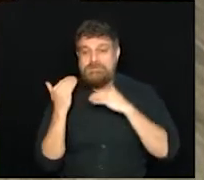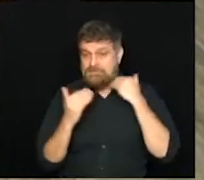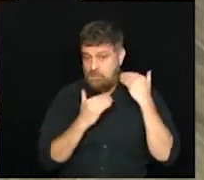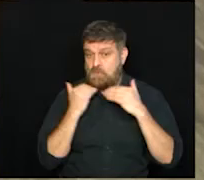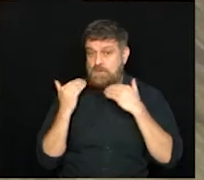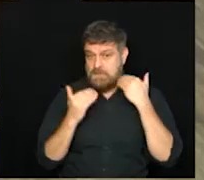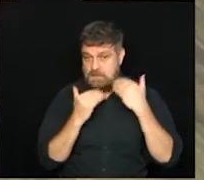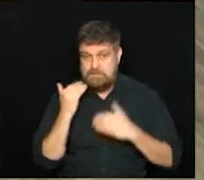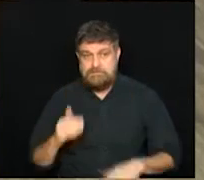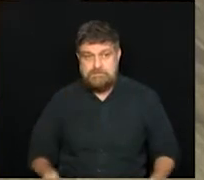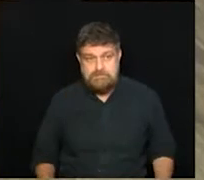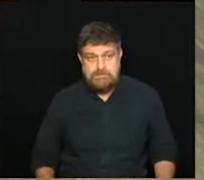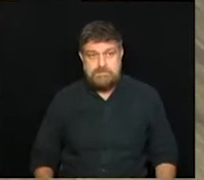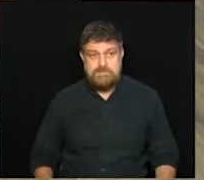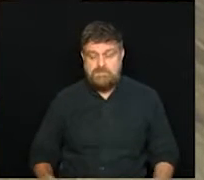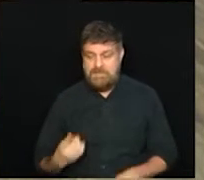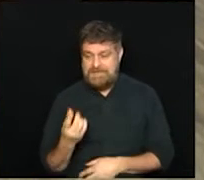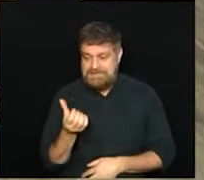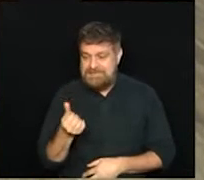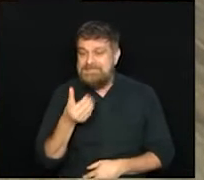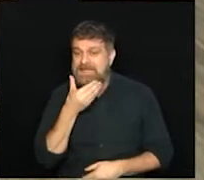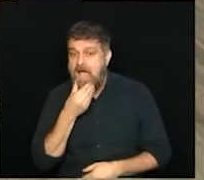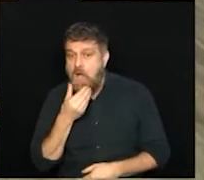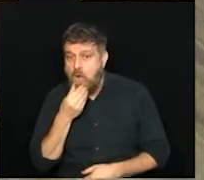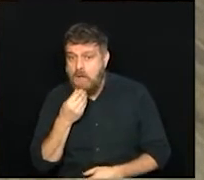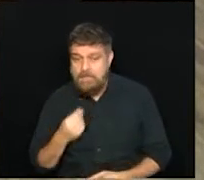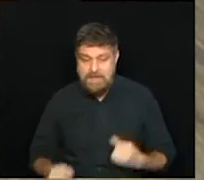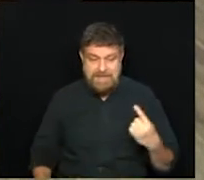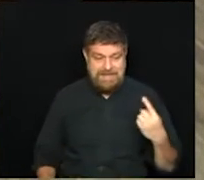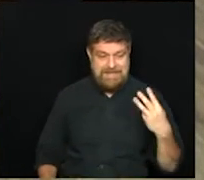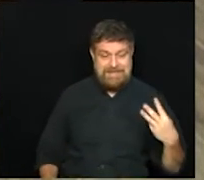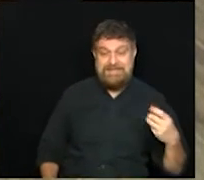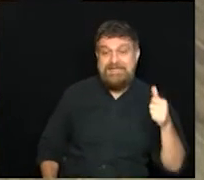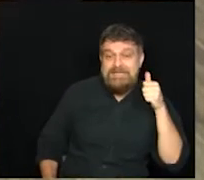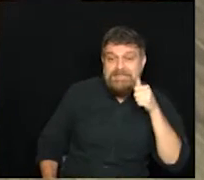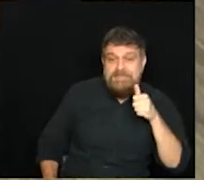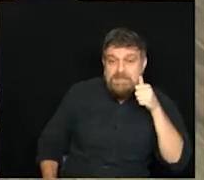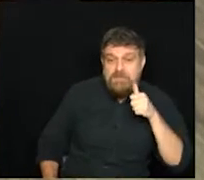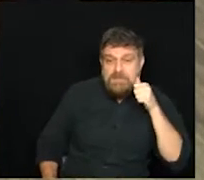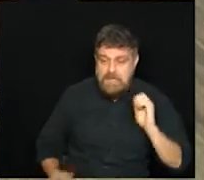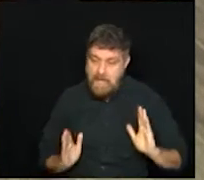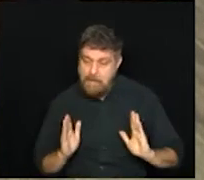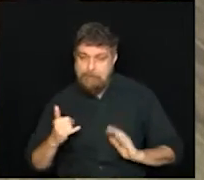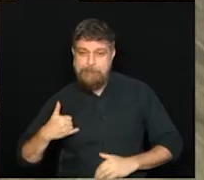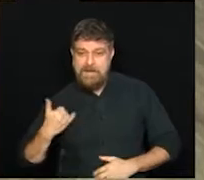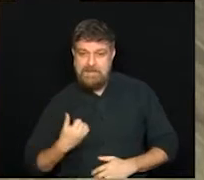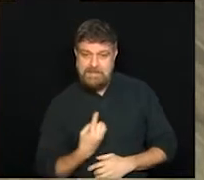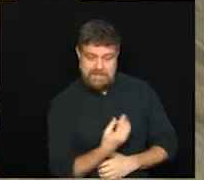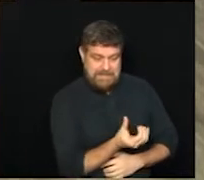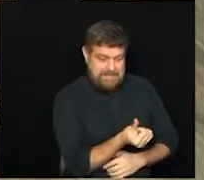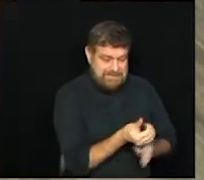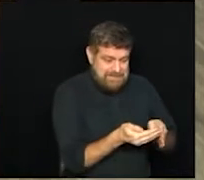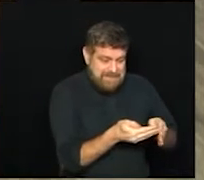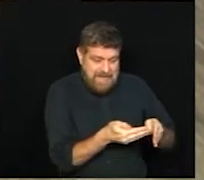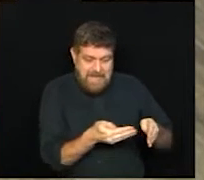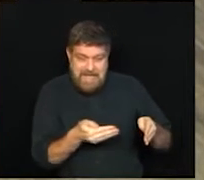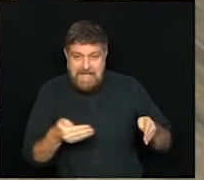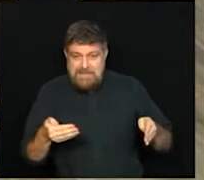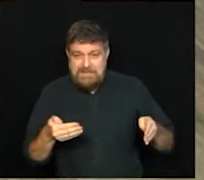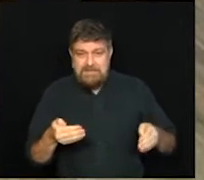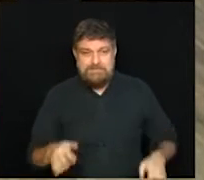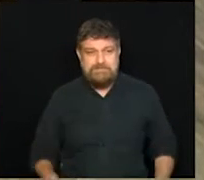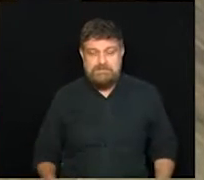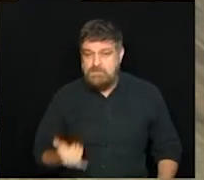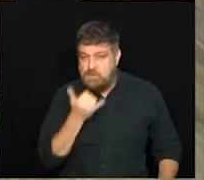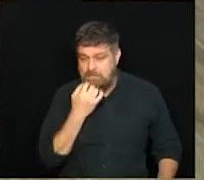24 horas, 16 homens e 13 mulheres. Faixa etária 16 acima dos